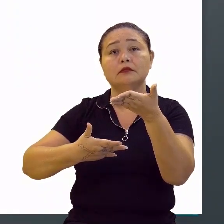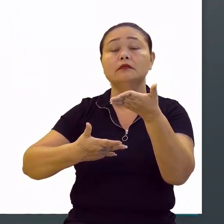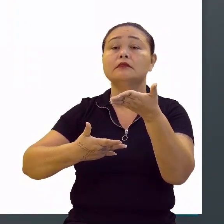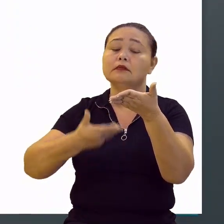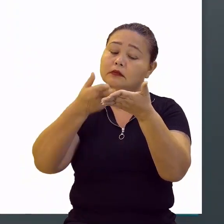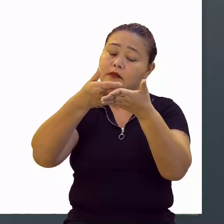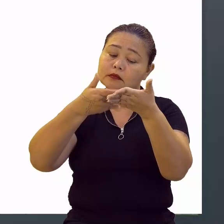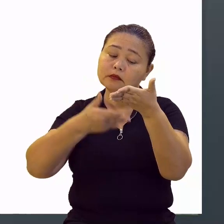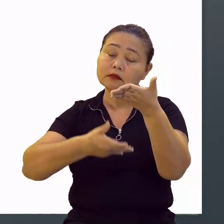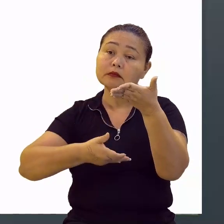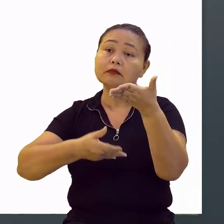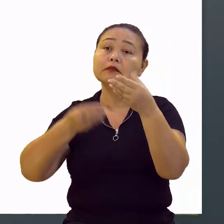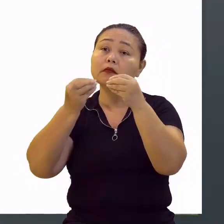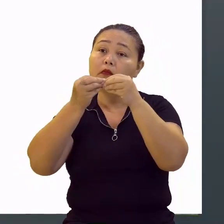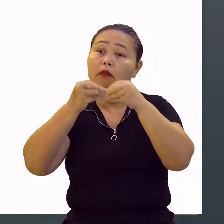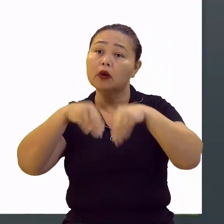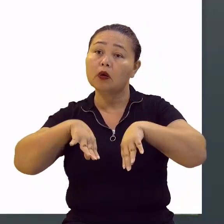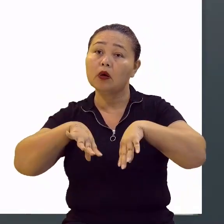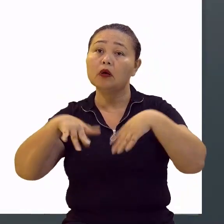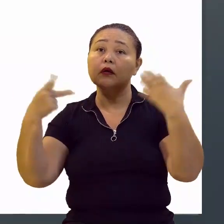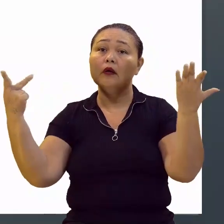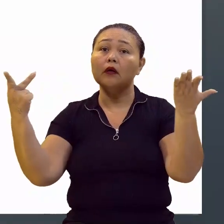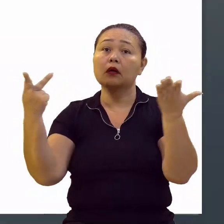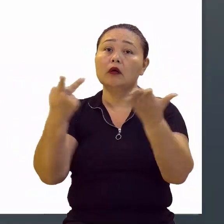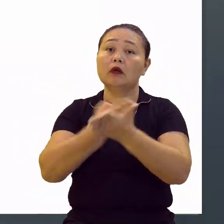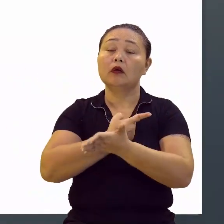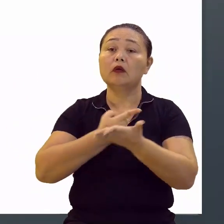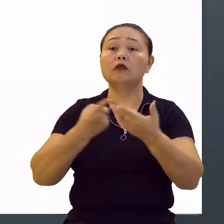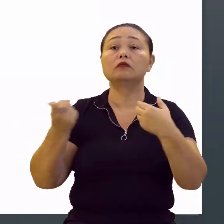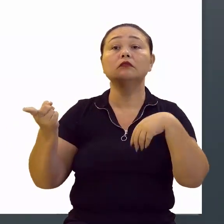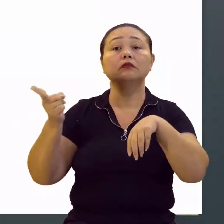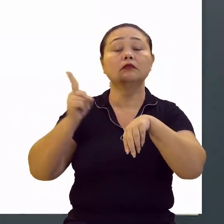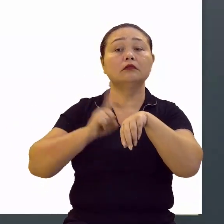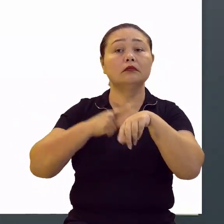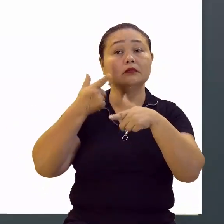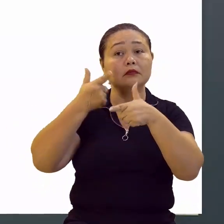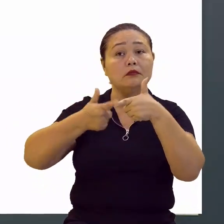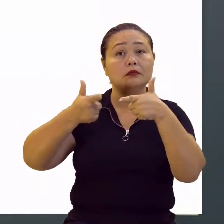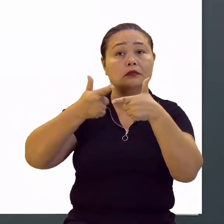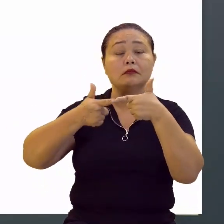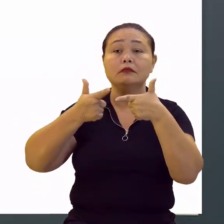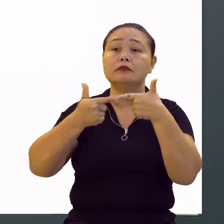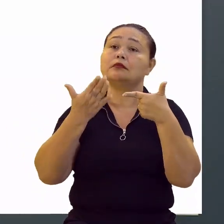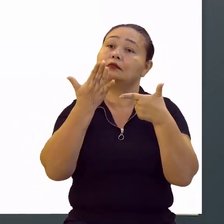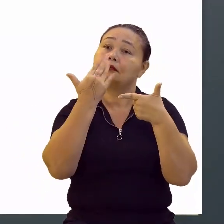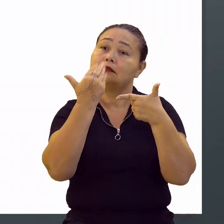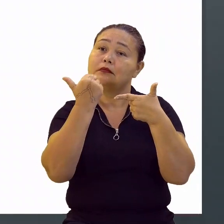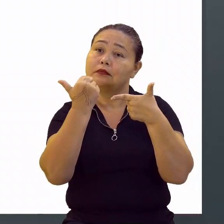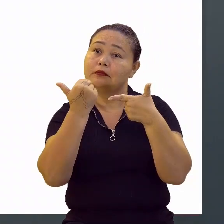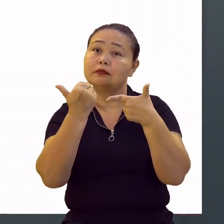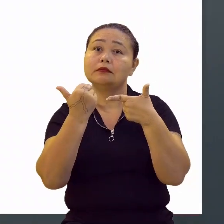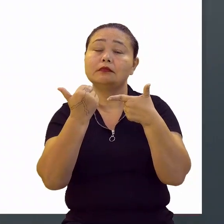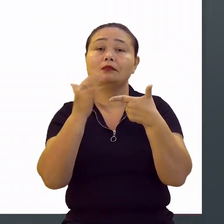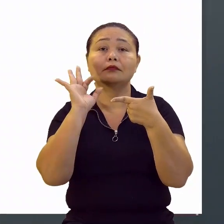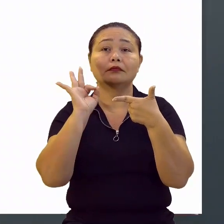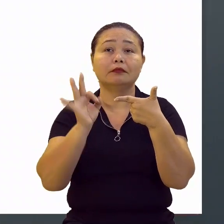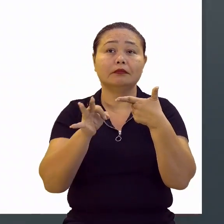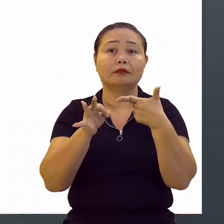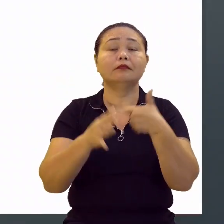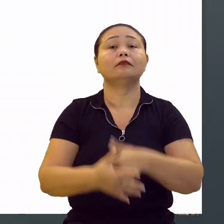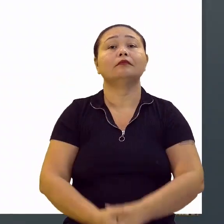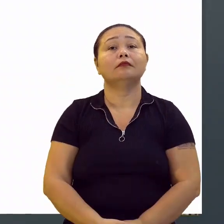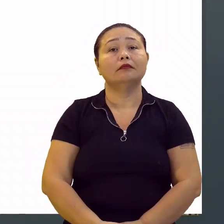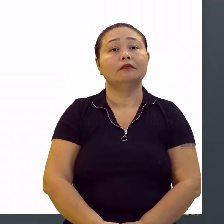os prejuízos causados aí pelos transtornos alimentares, certo?